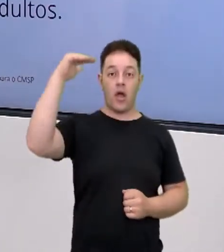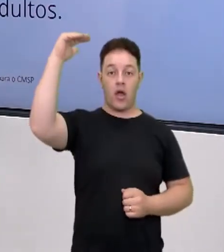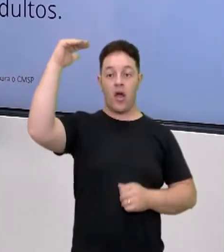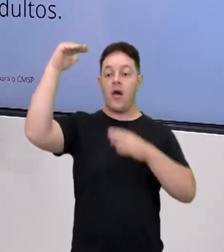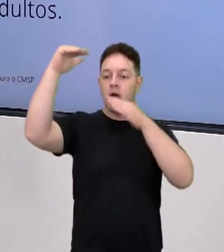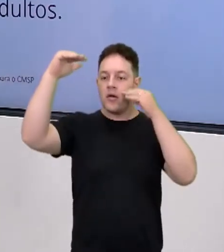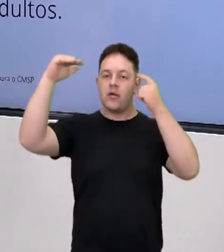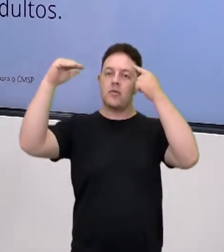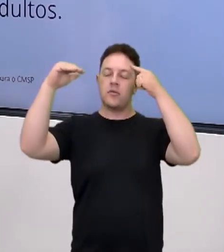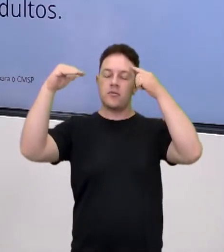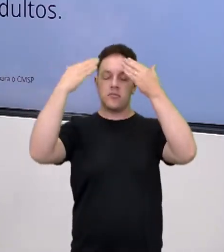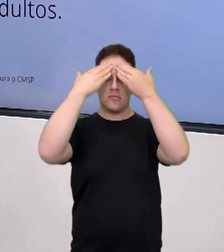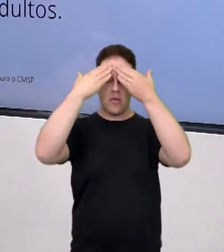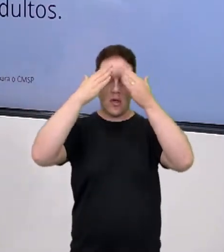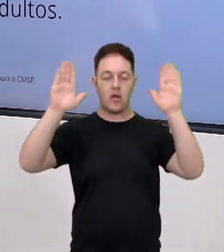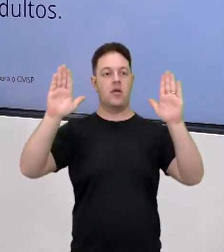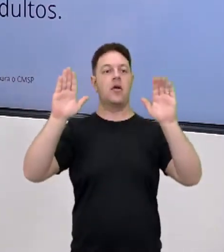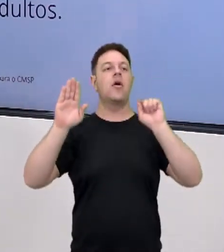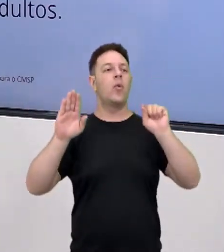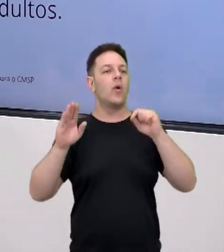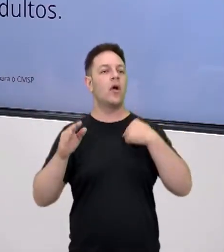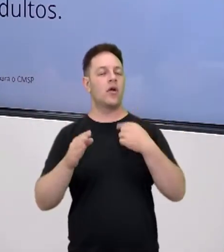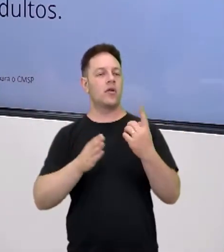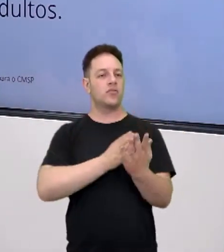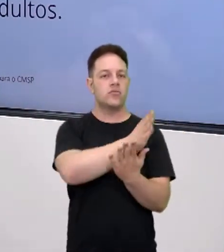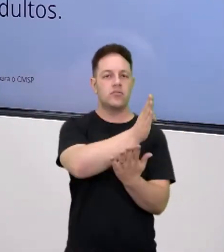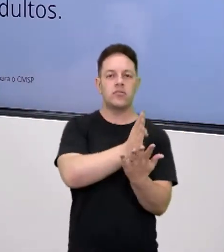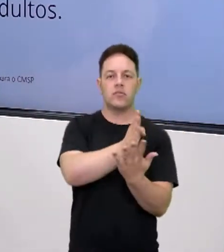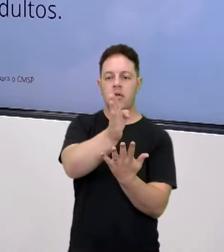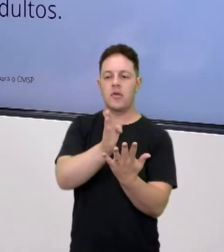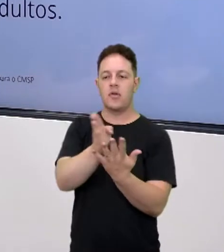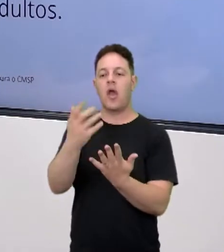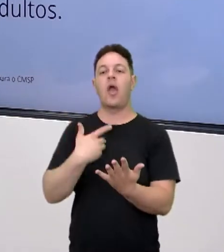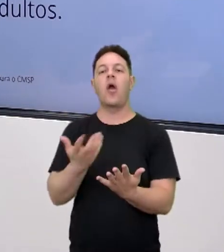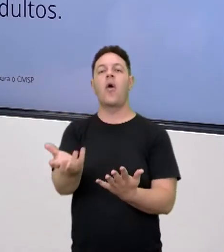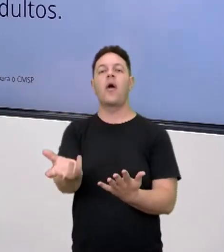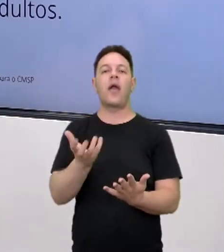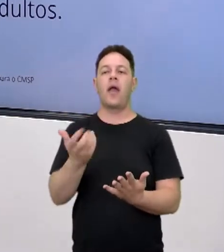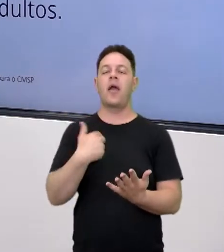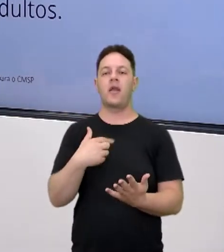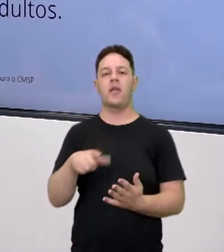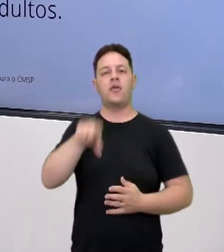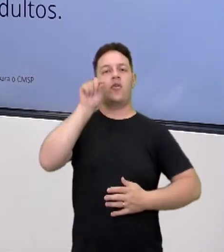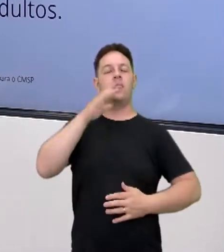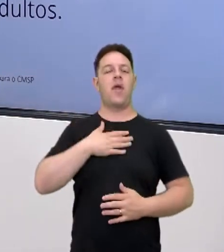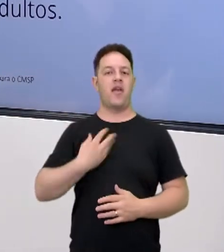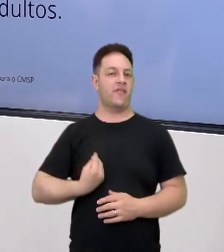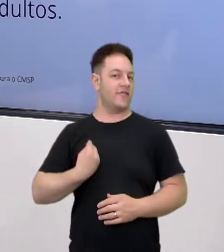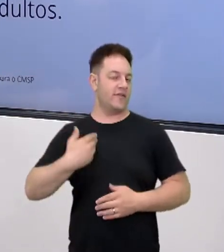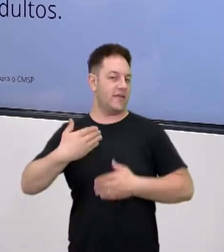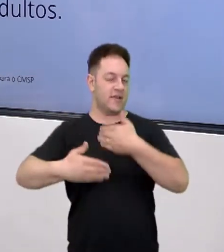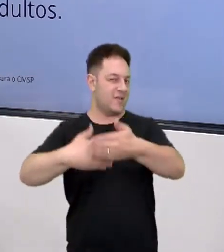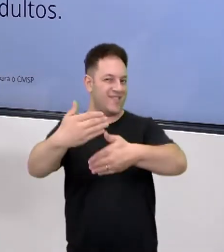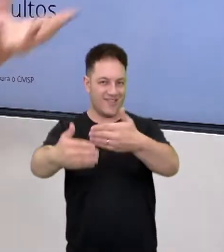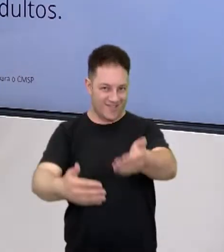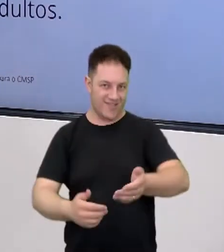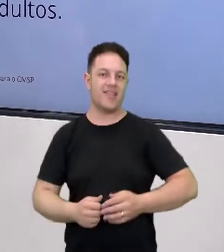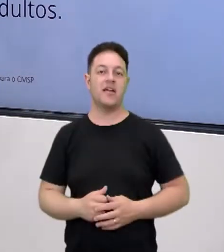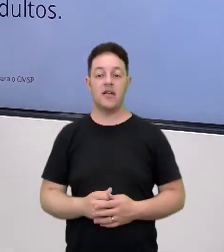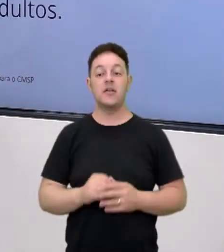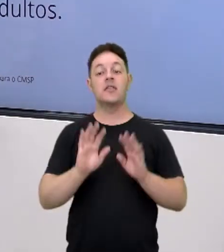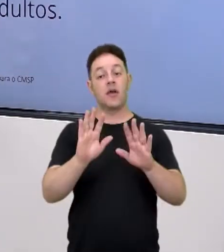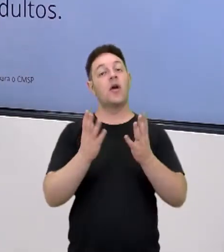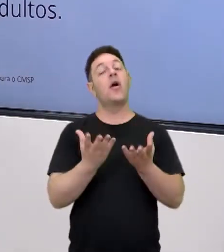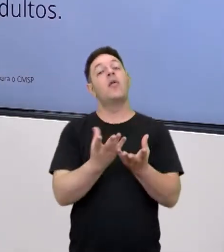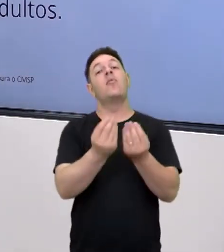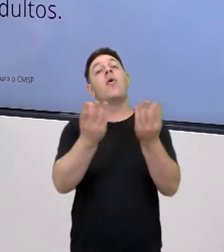muito claro na nossa cabeça quais são os papéis sociais que a gente vai assumir ao longo da nossa vida. Então, muitas